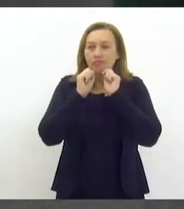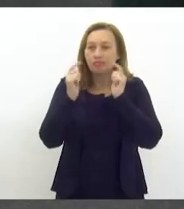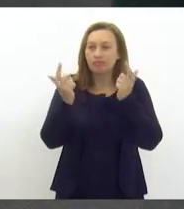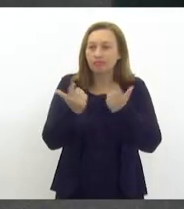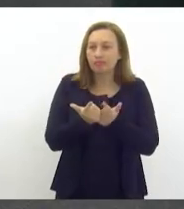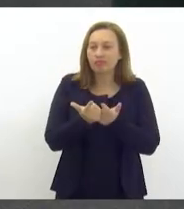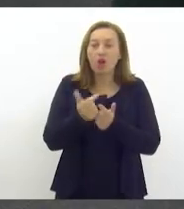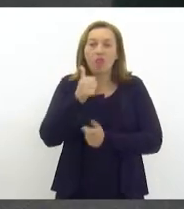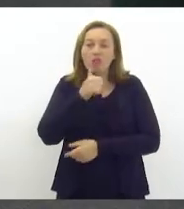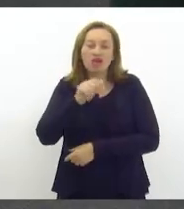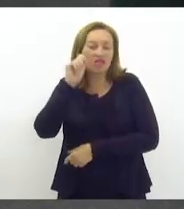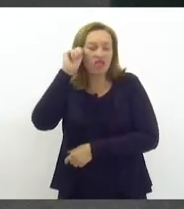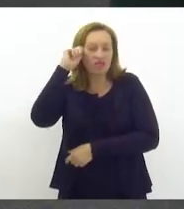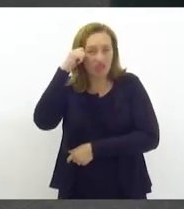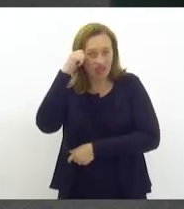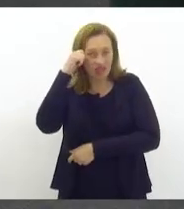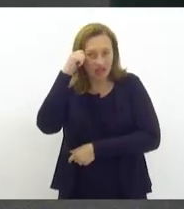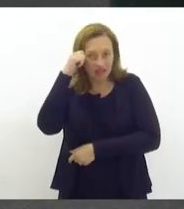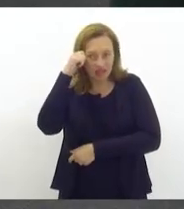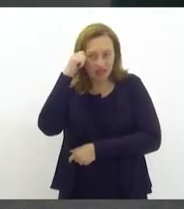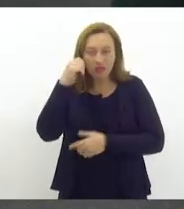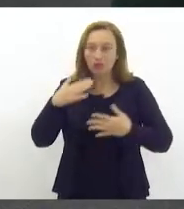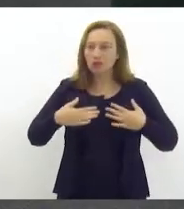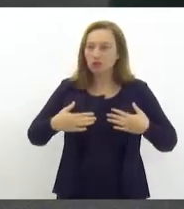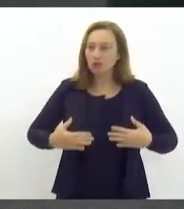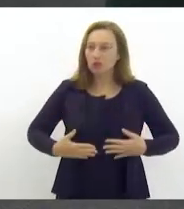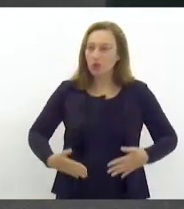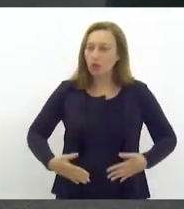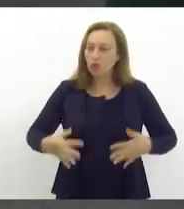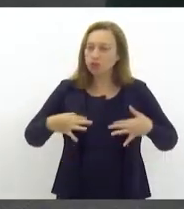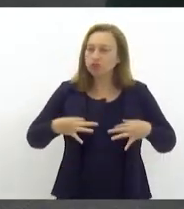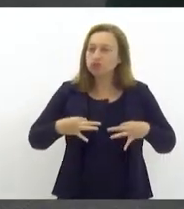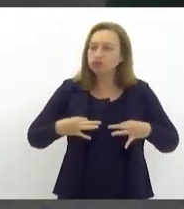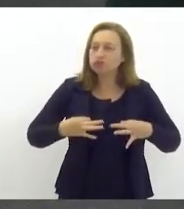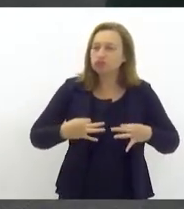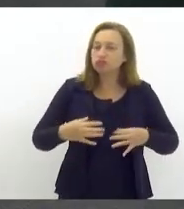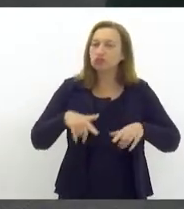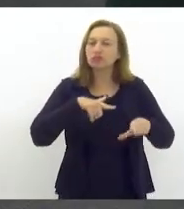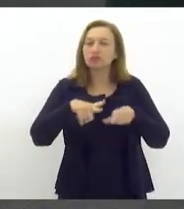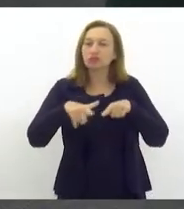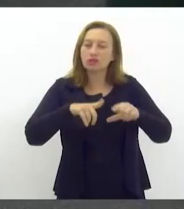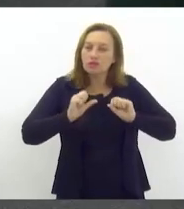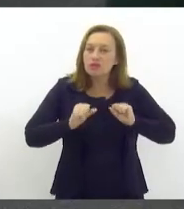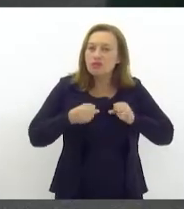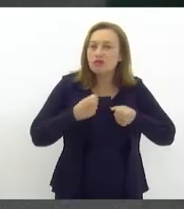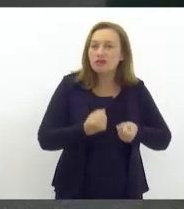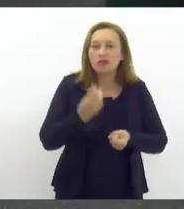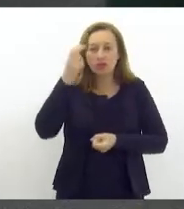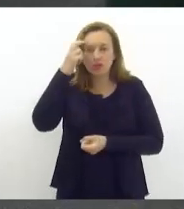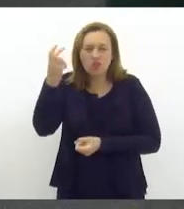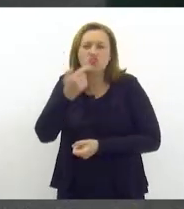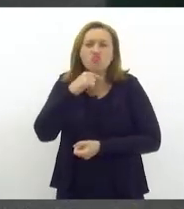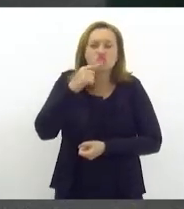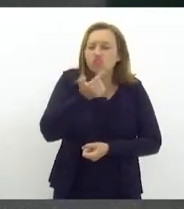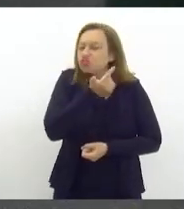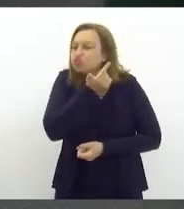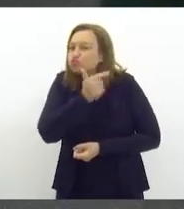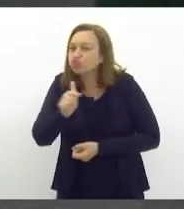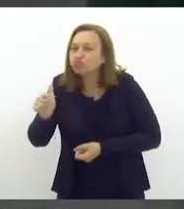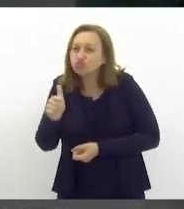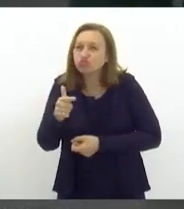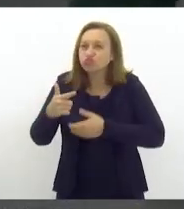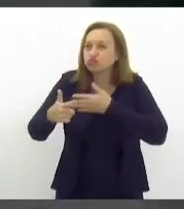mulher negra que coloca seu corpo à sua disposição de trabalho em defesa da cultura, e eu não tenho dúvida do